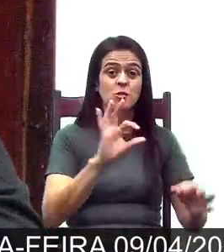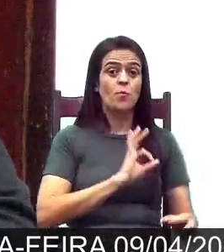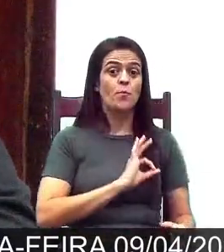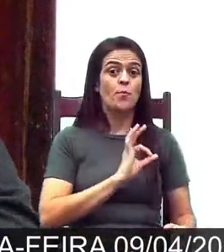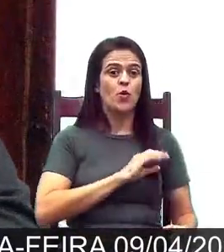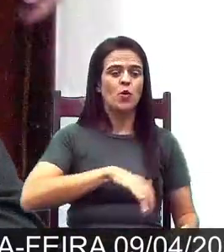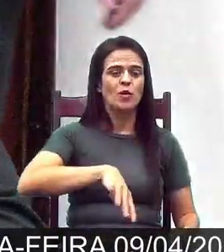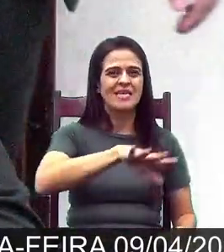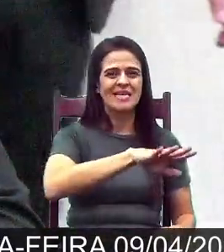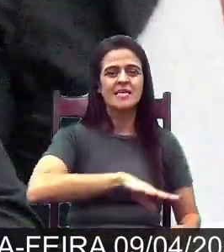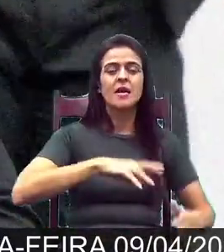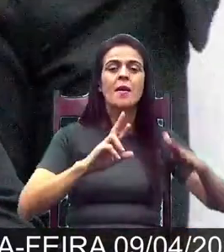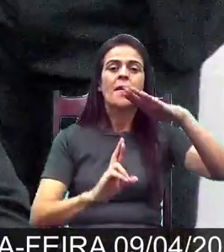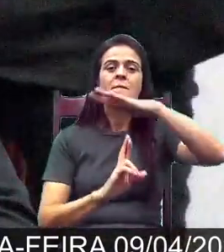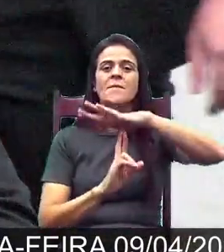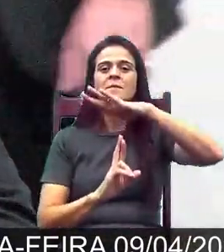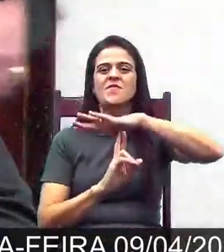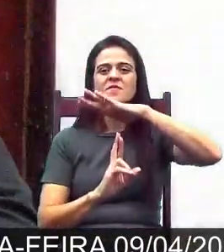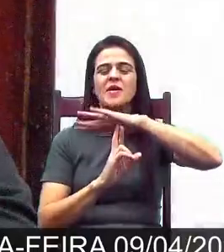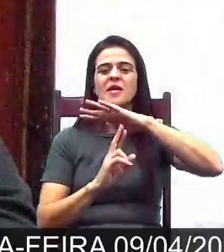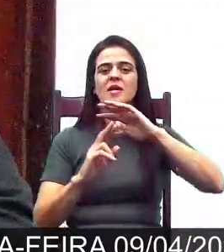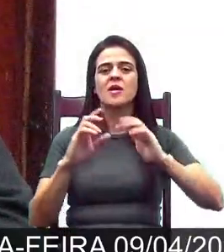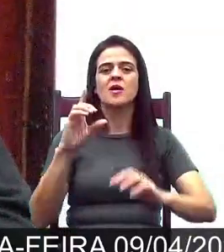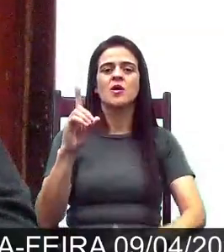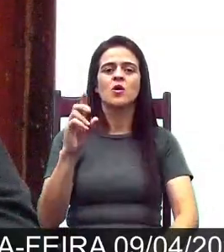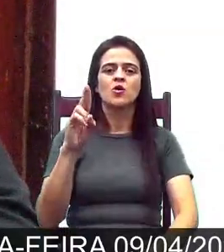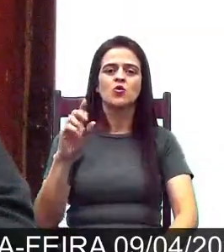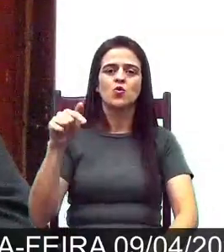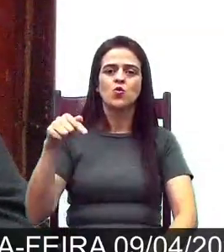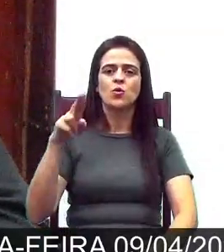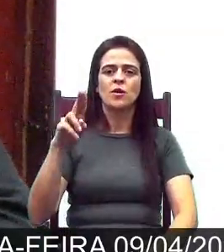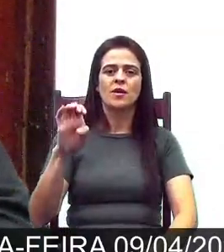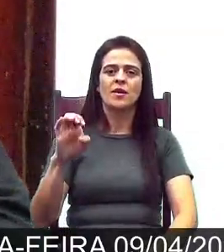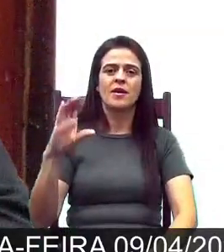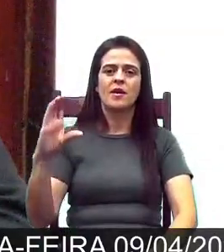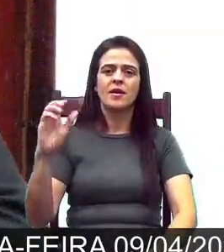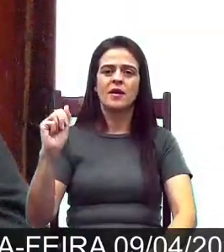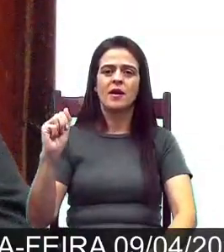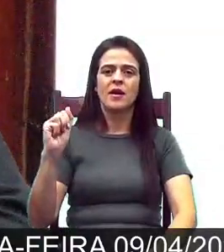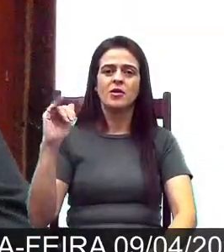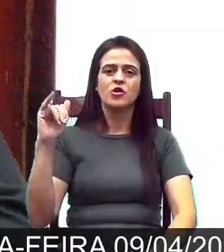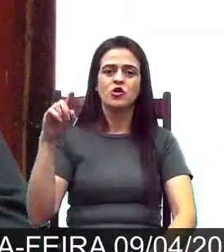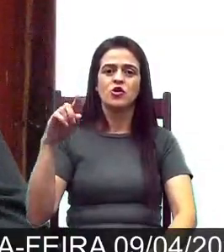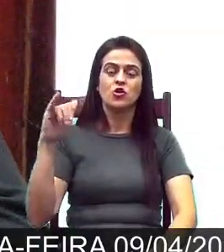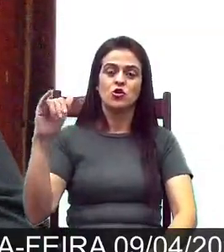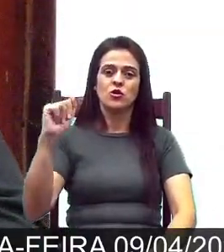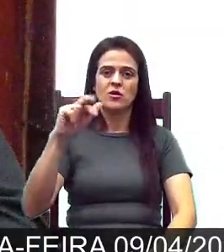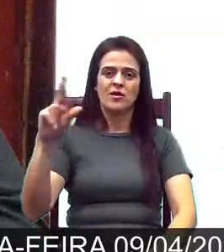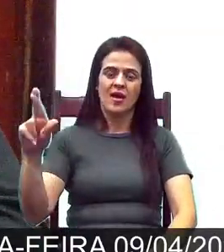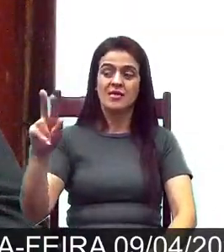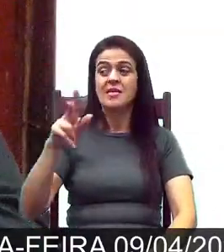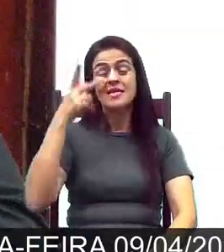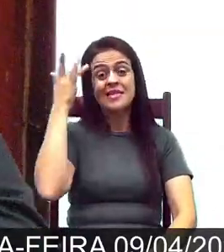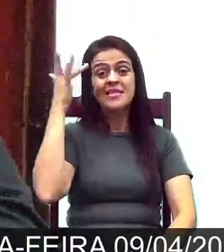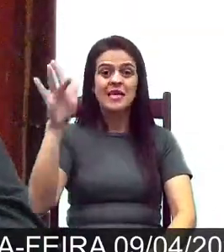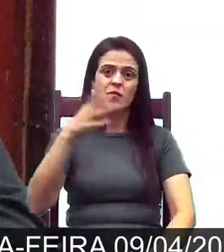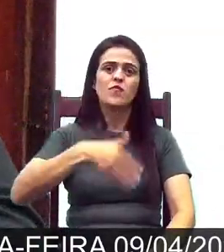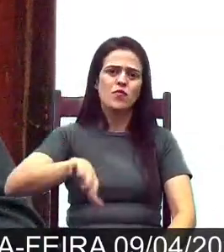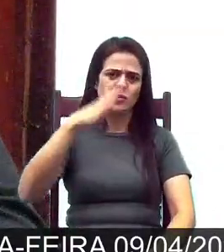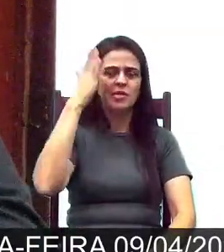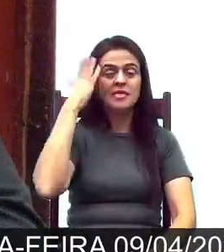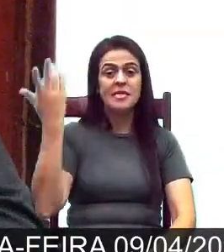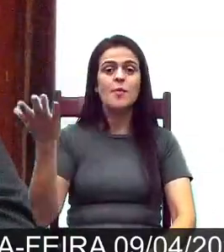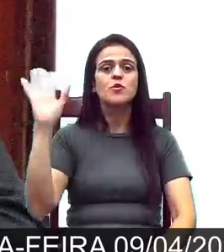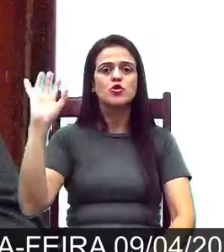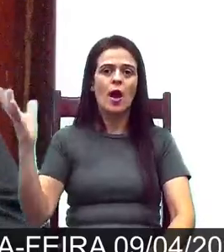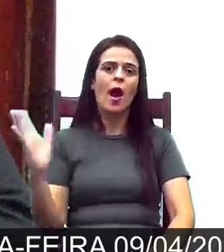domingo, teve 2 tentativas de homicídio, né? Teve um esfaqueamento. Então, você que fica no SAMU aí,